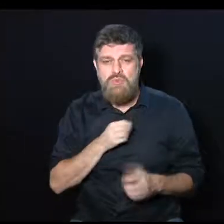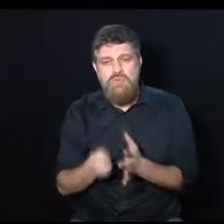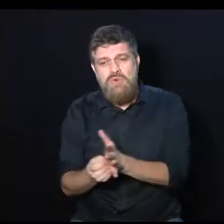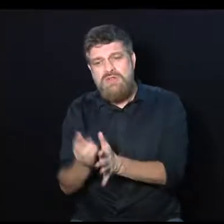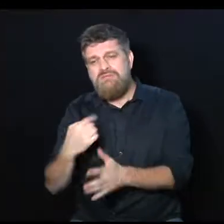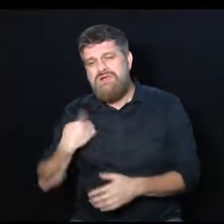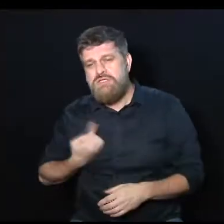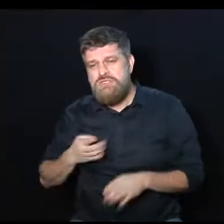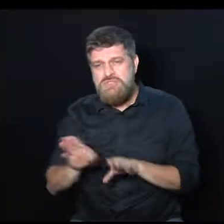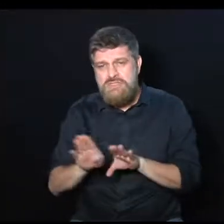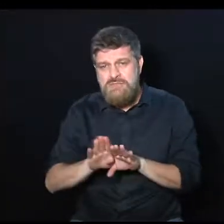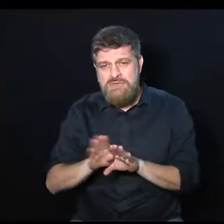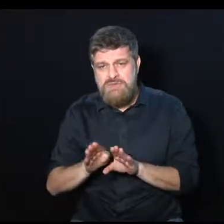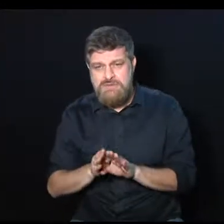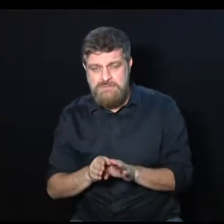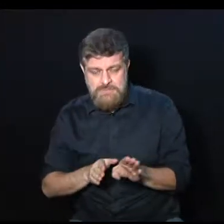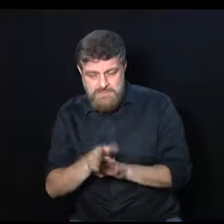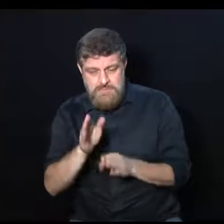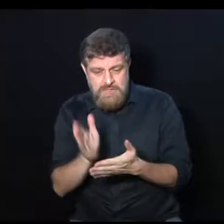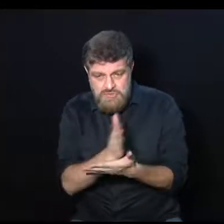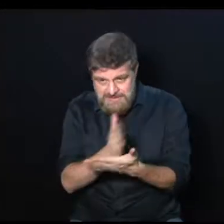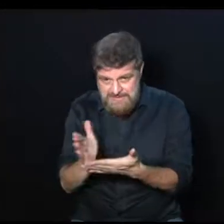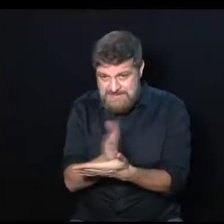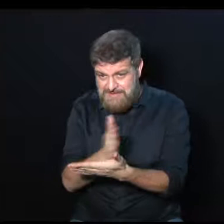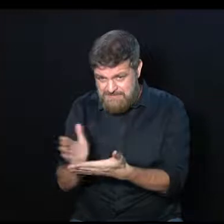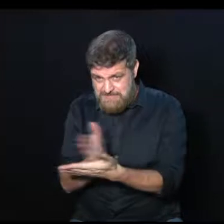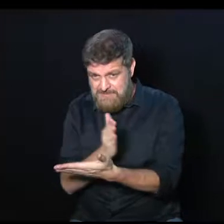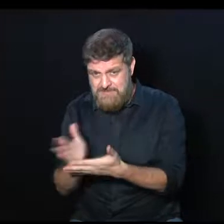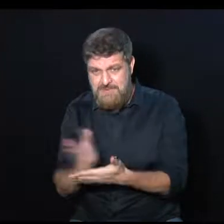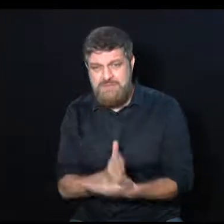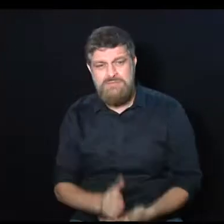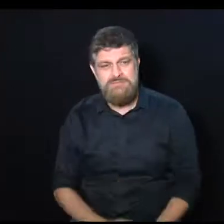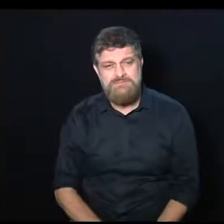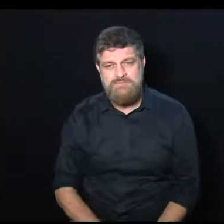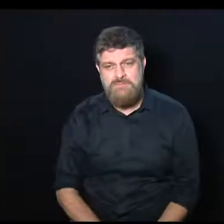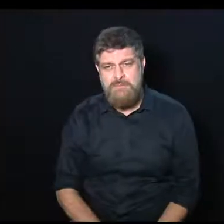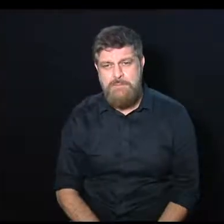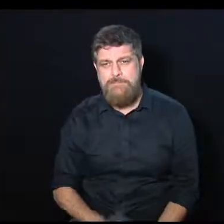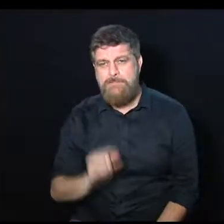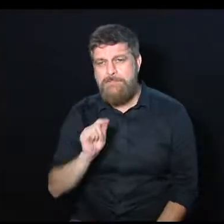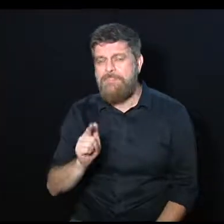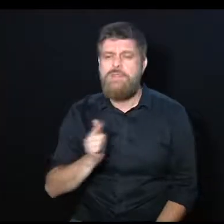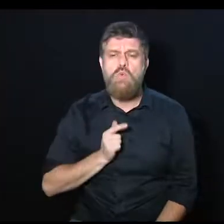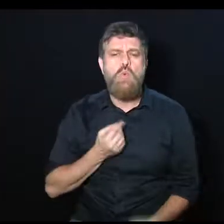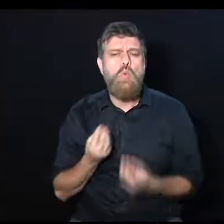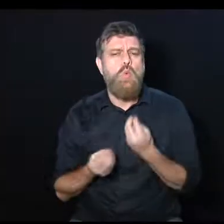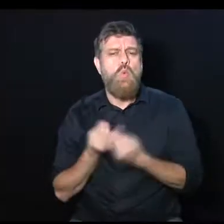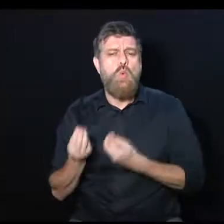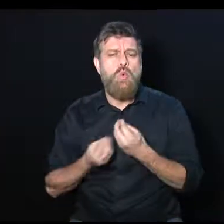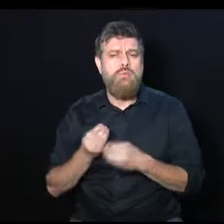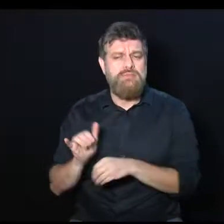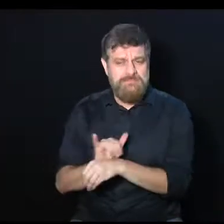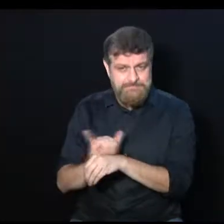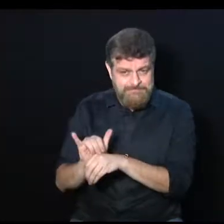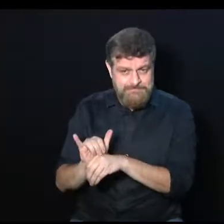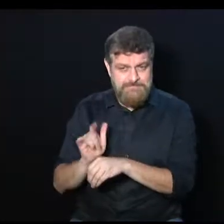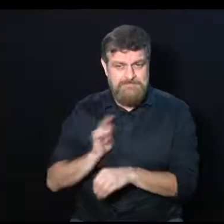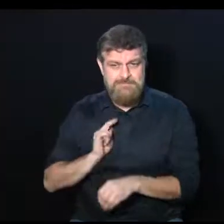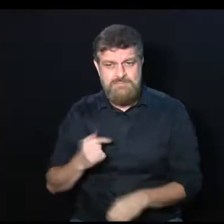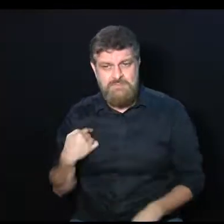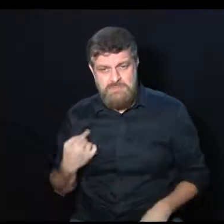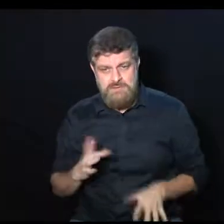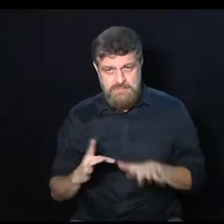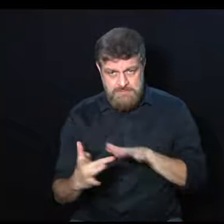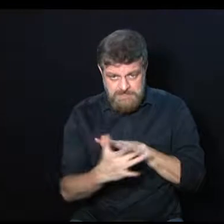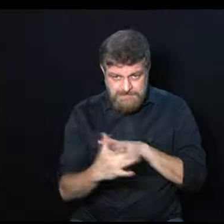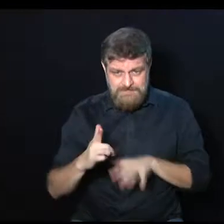a gente também tem que fazer o auxílio à triagem de gravidade. E o que a gente usa para isso? Então, usa-se muito as mídias que a gente tem no